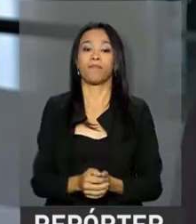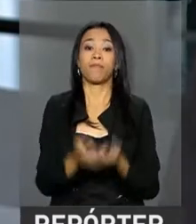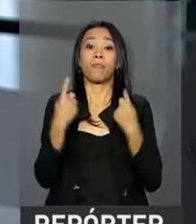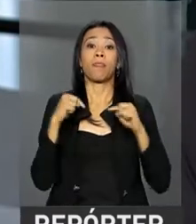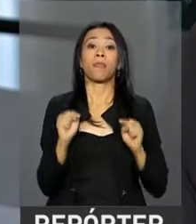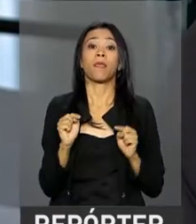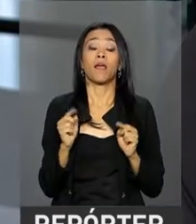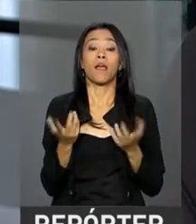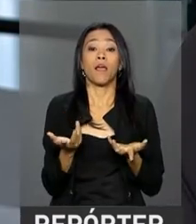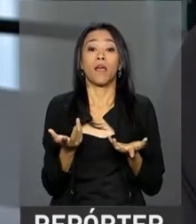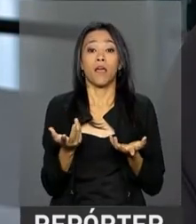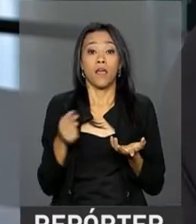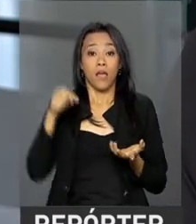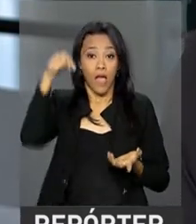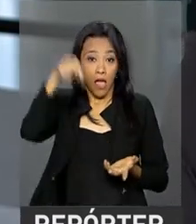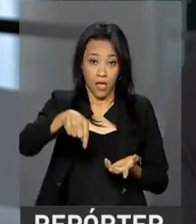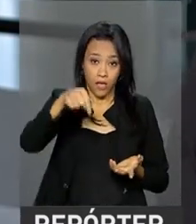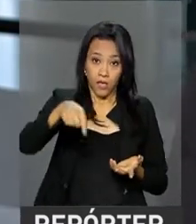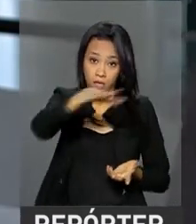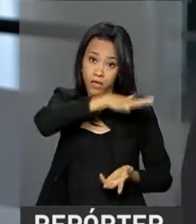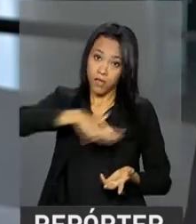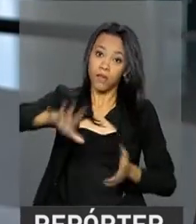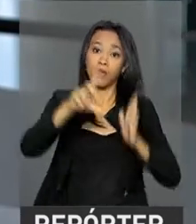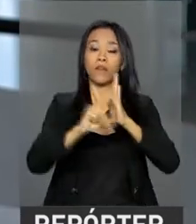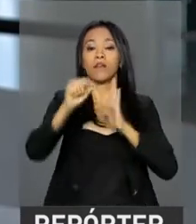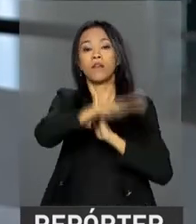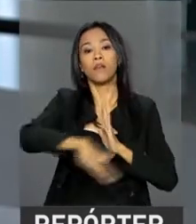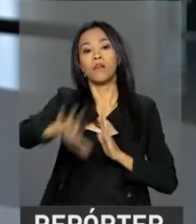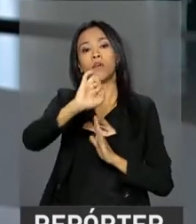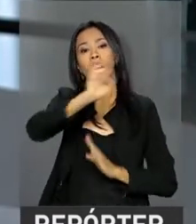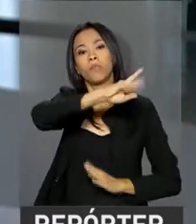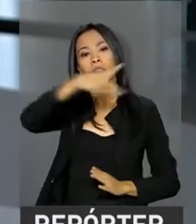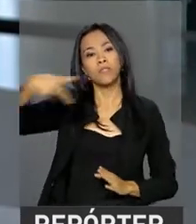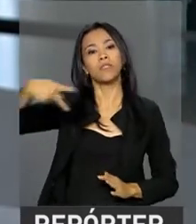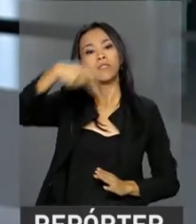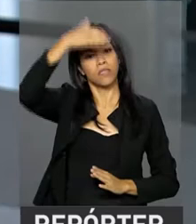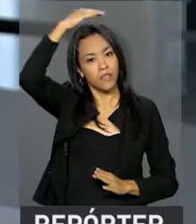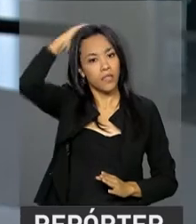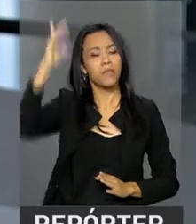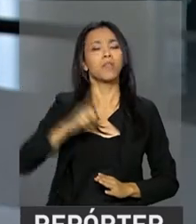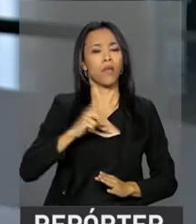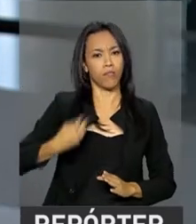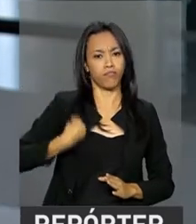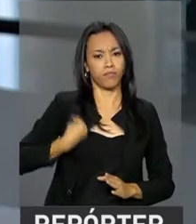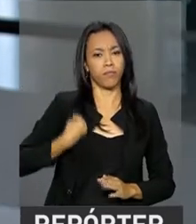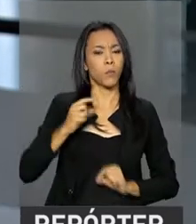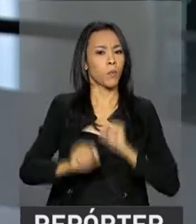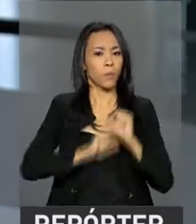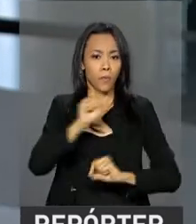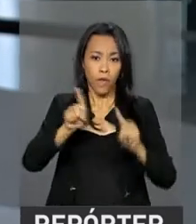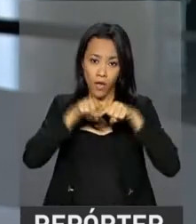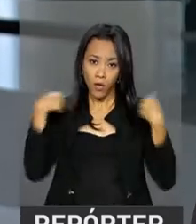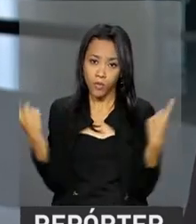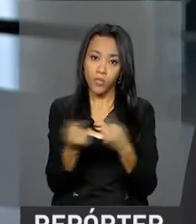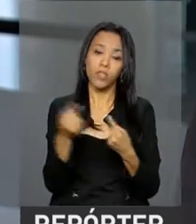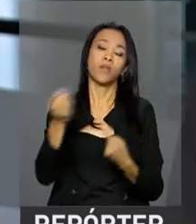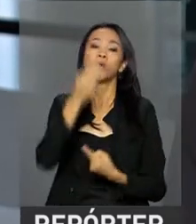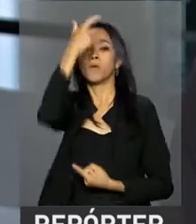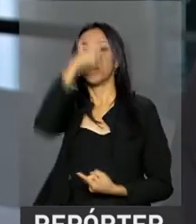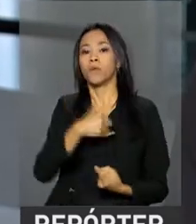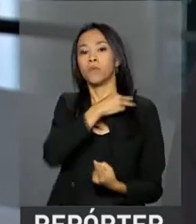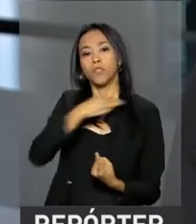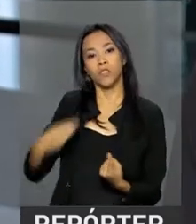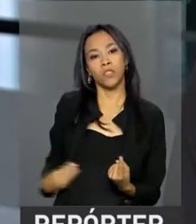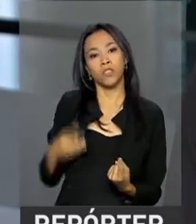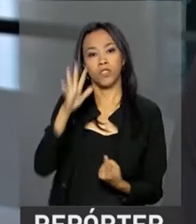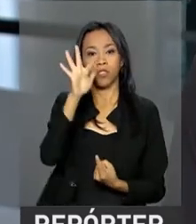bom aqui no palácio do planalto o presidente michel temer se reúne neste momento com os ministros da fazenda e